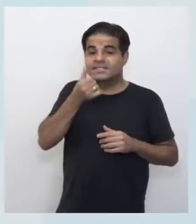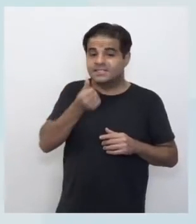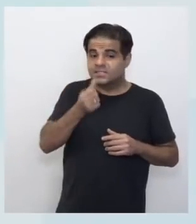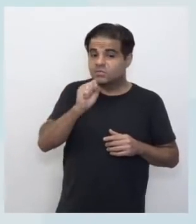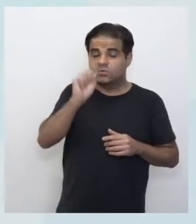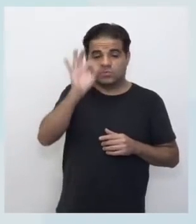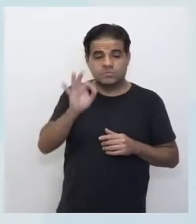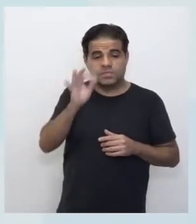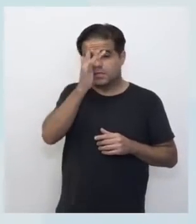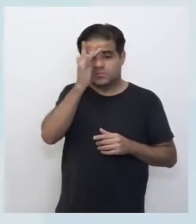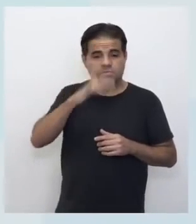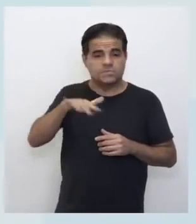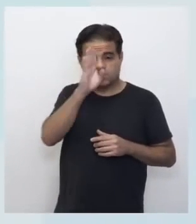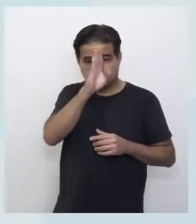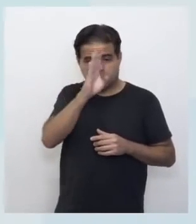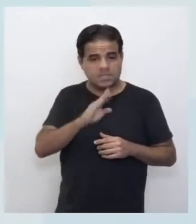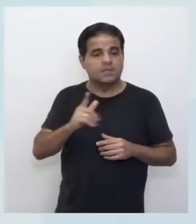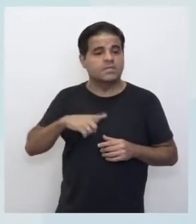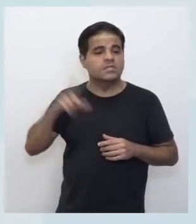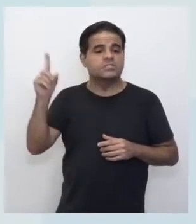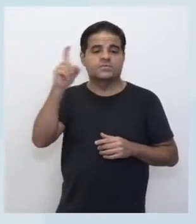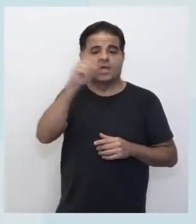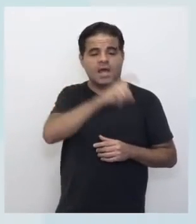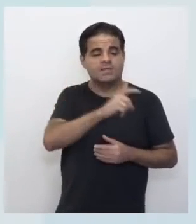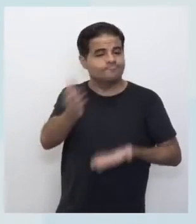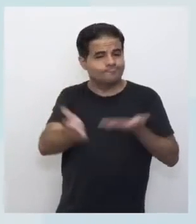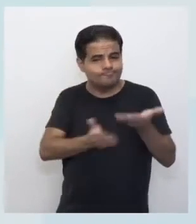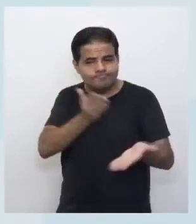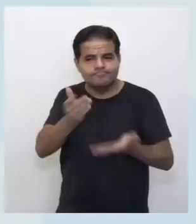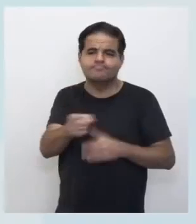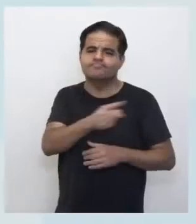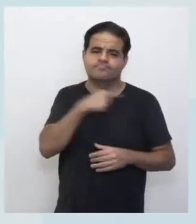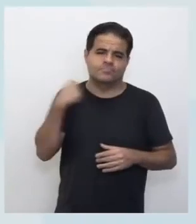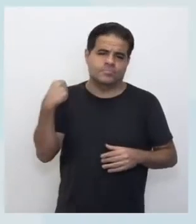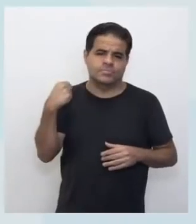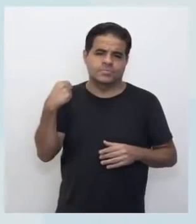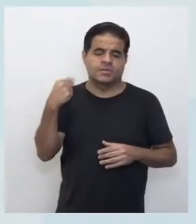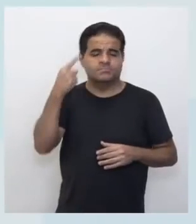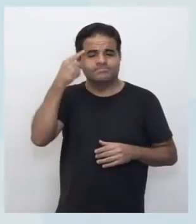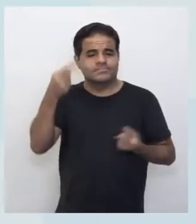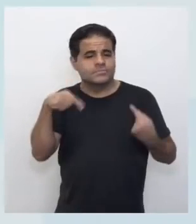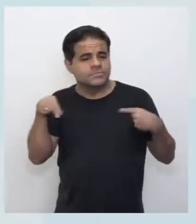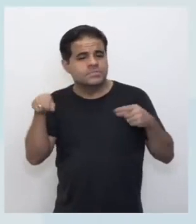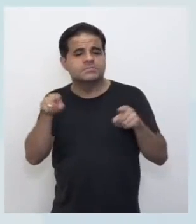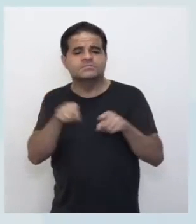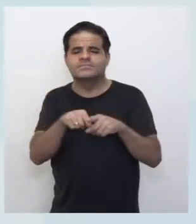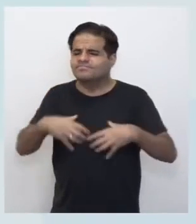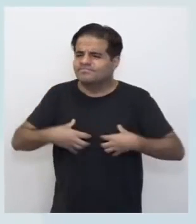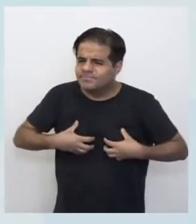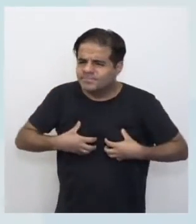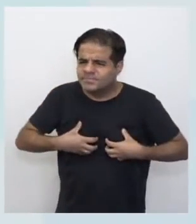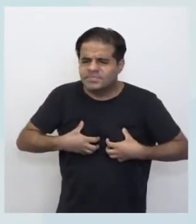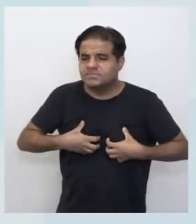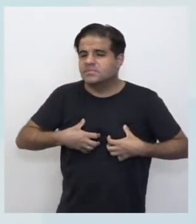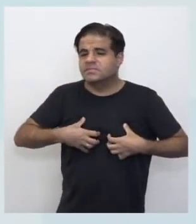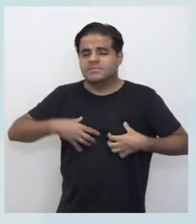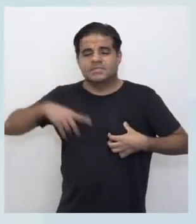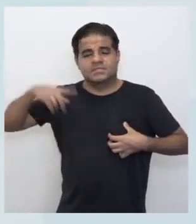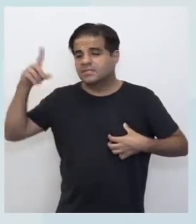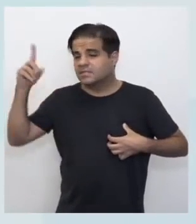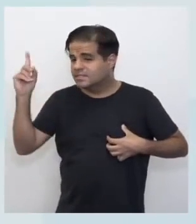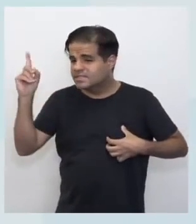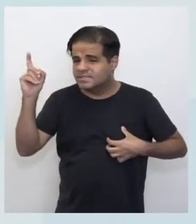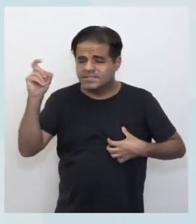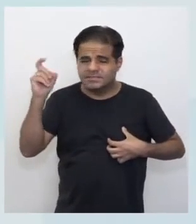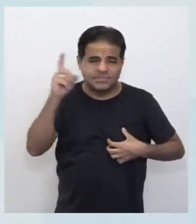68% dos brasileiros têm dificuldade para lidar com a morte e a associam